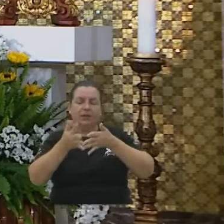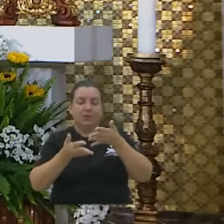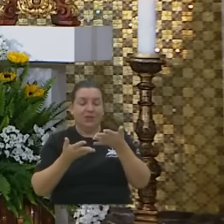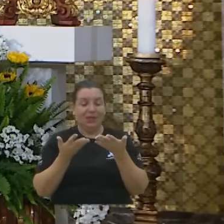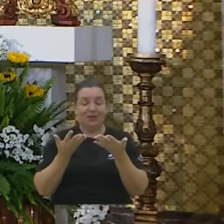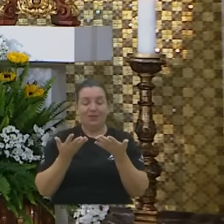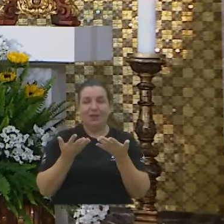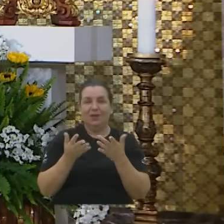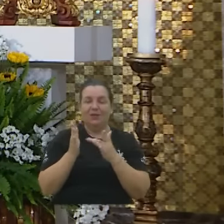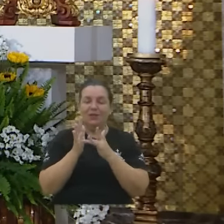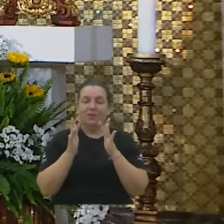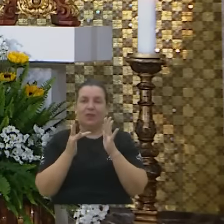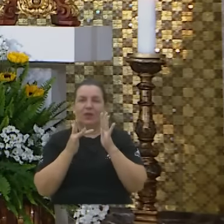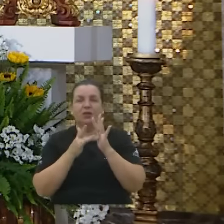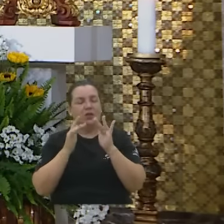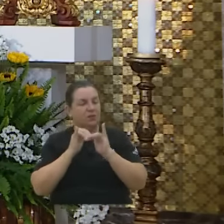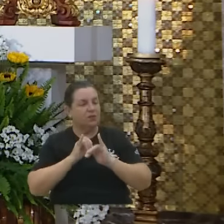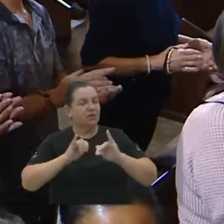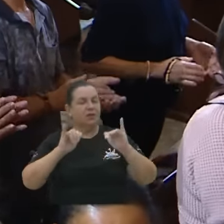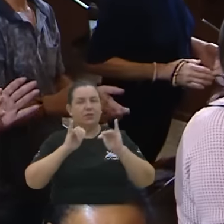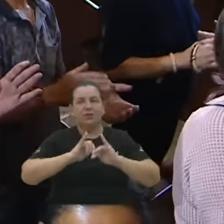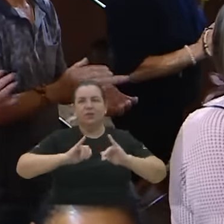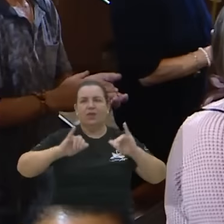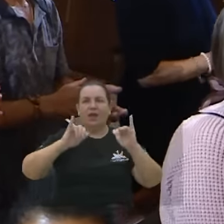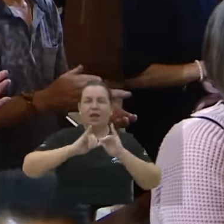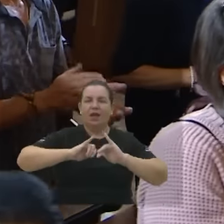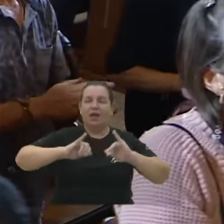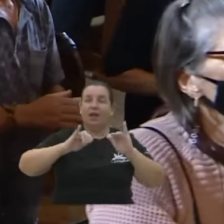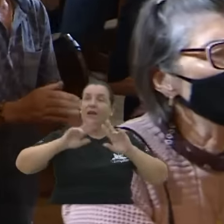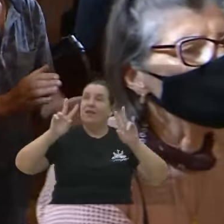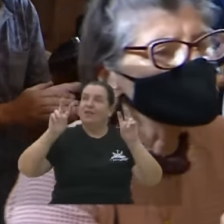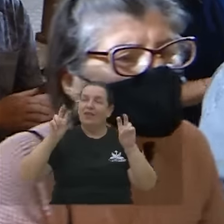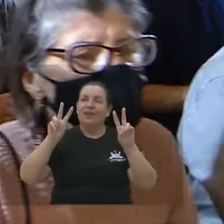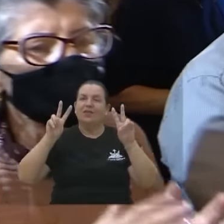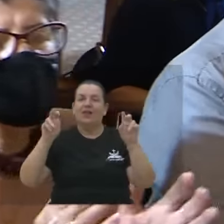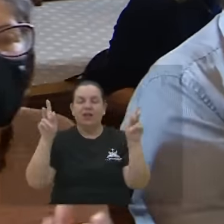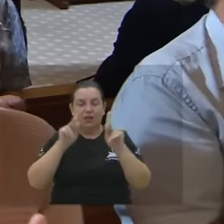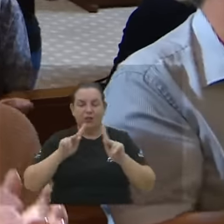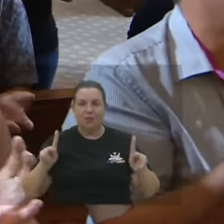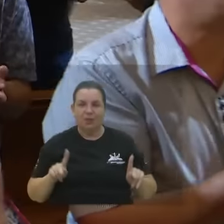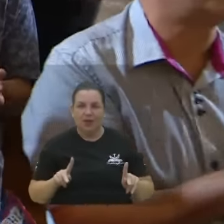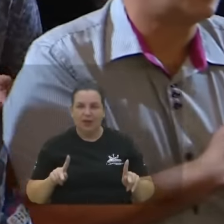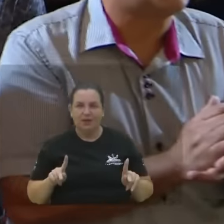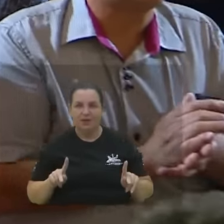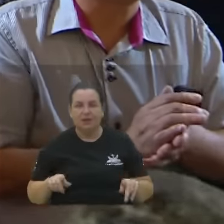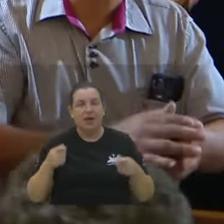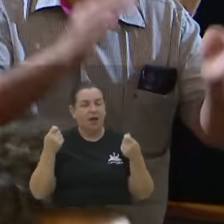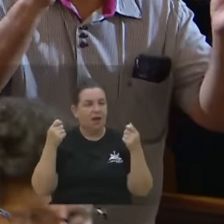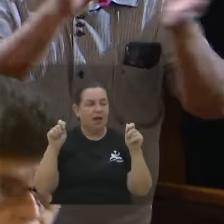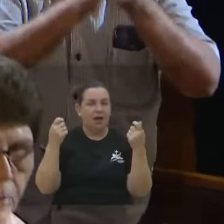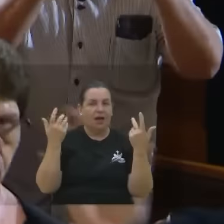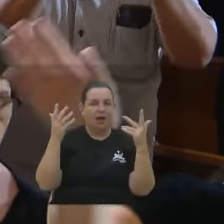pelas minhas mãos, Jesus Cristo vai, vai bala de paz.